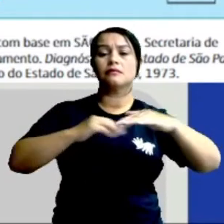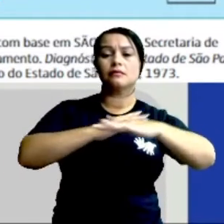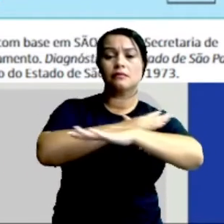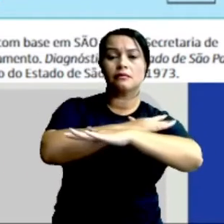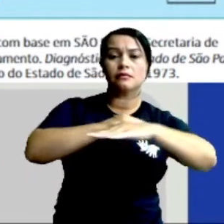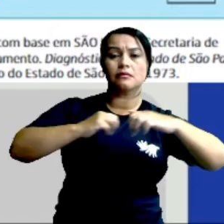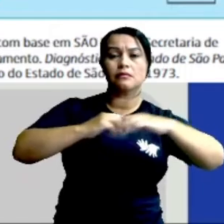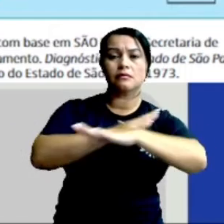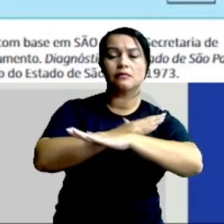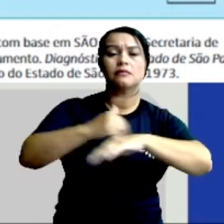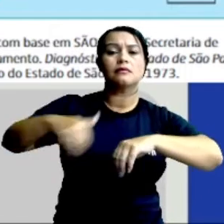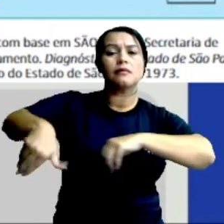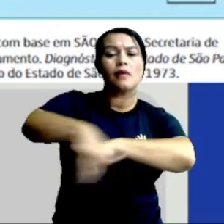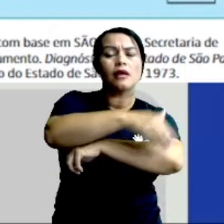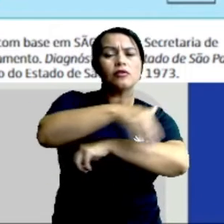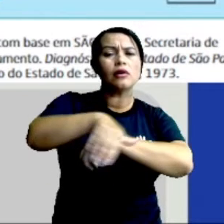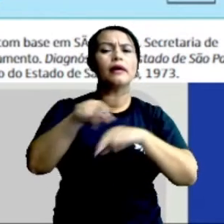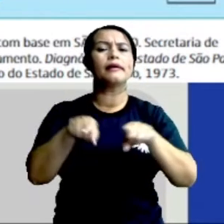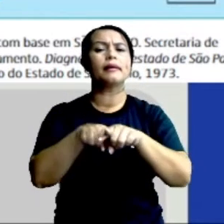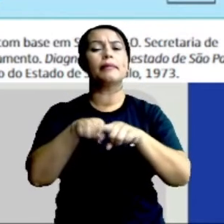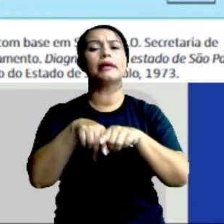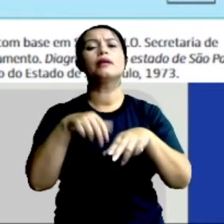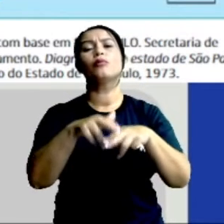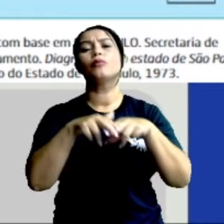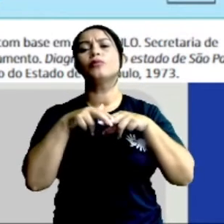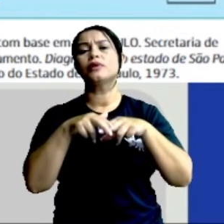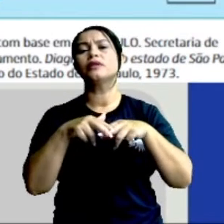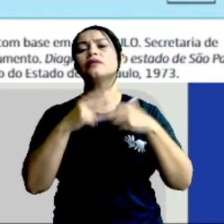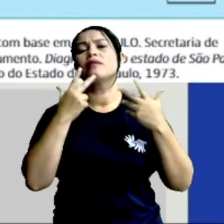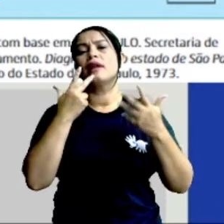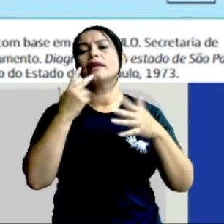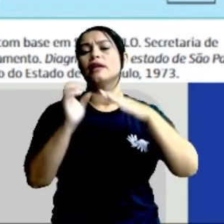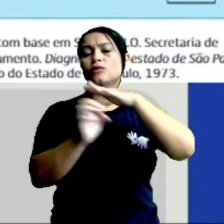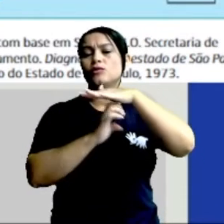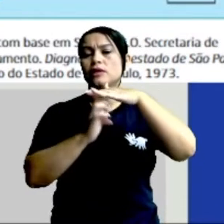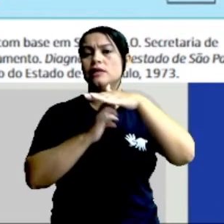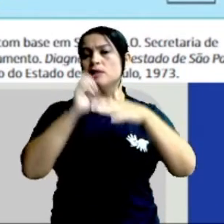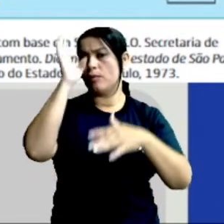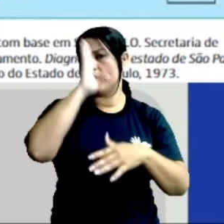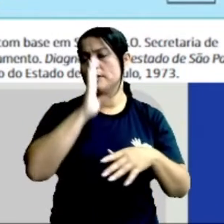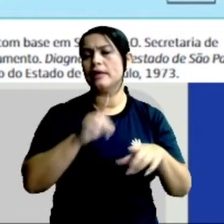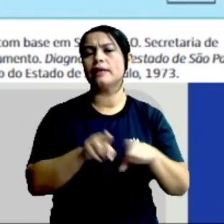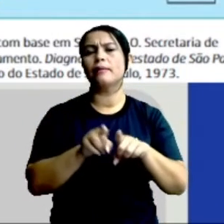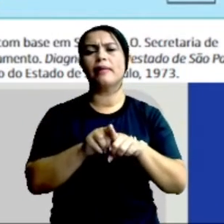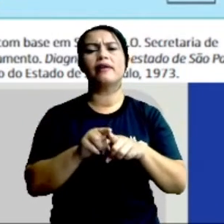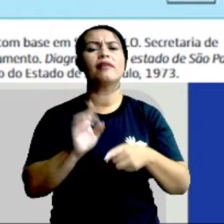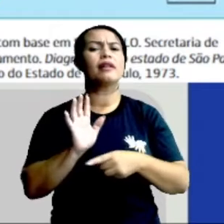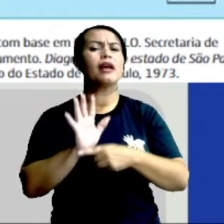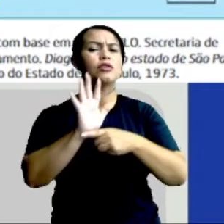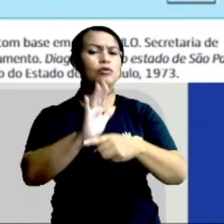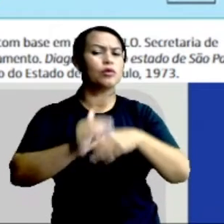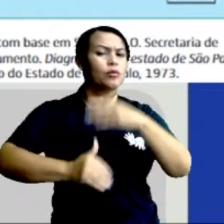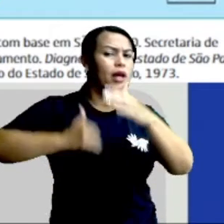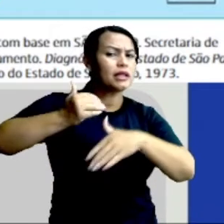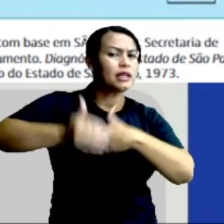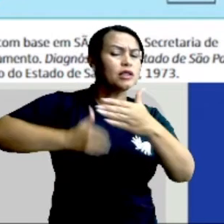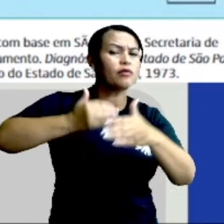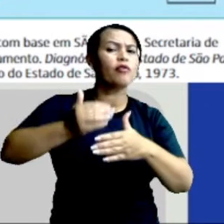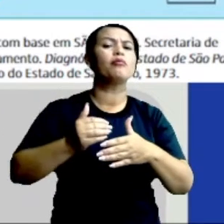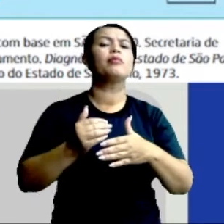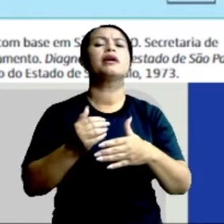importante de falar que, nesse caso, a industrialização brasileira ela vai também favorecer ao desenvolvimento